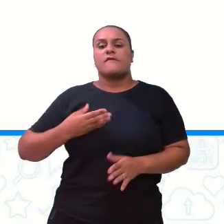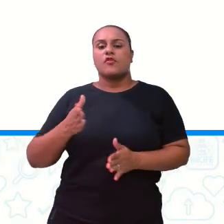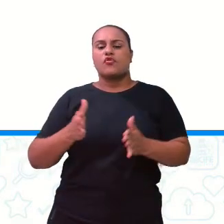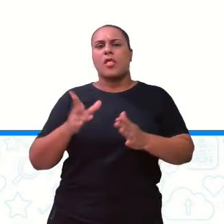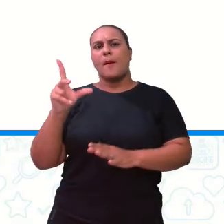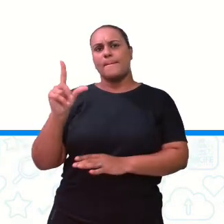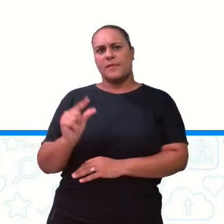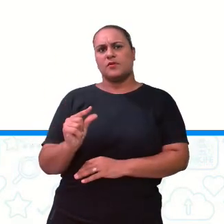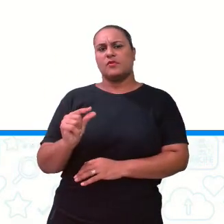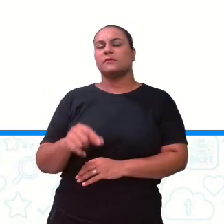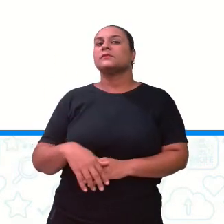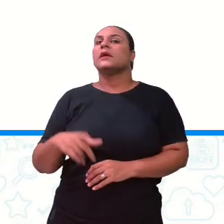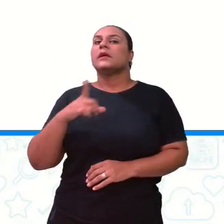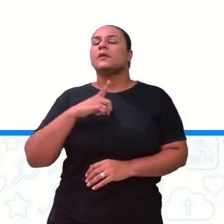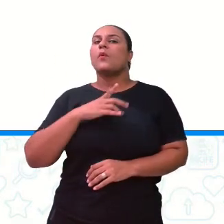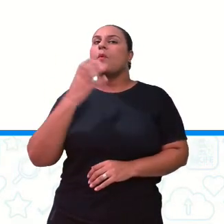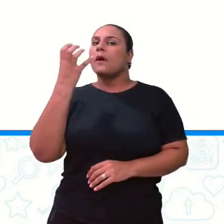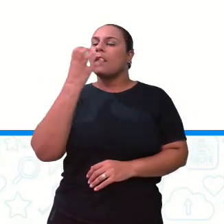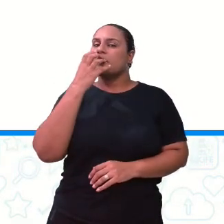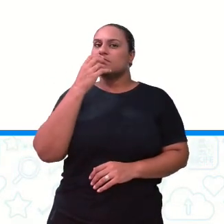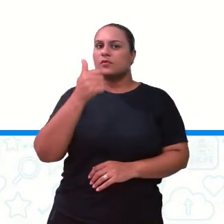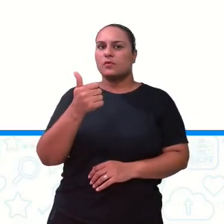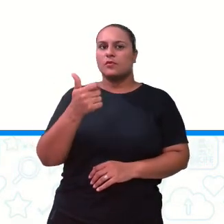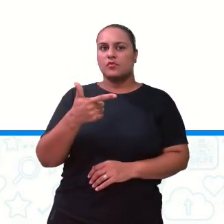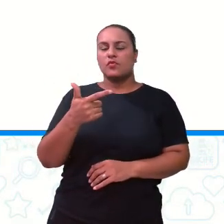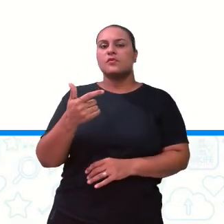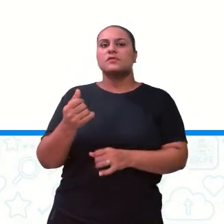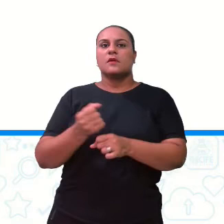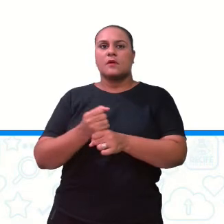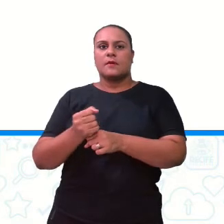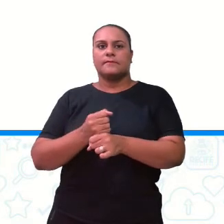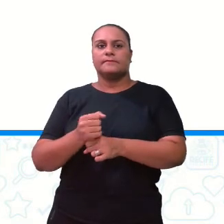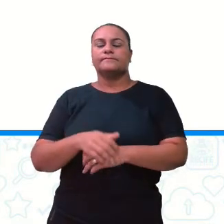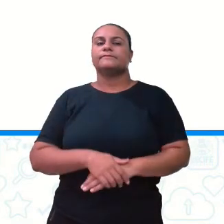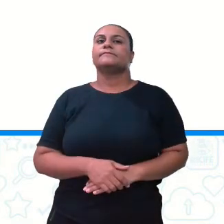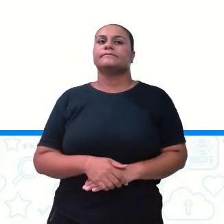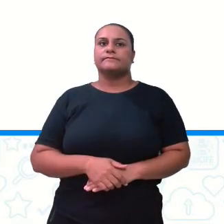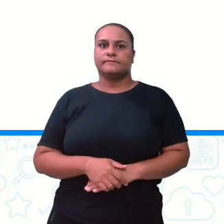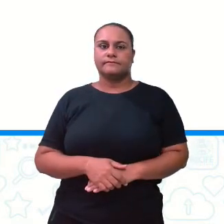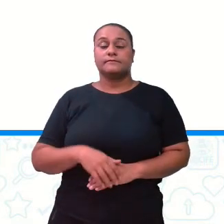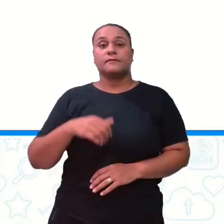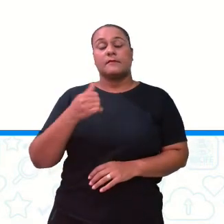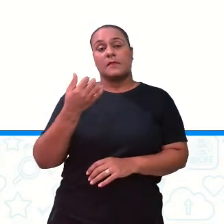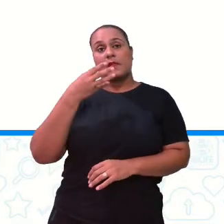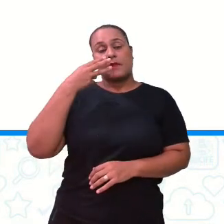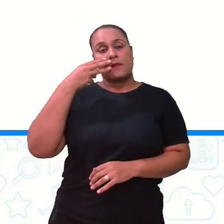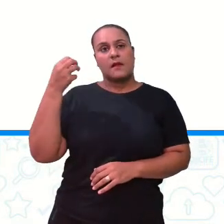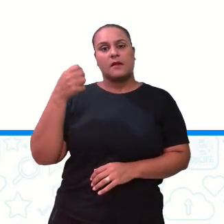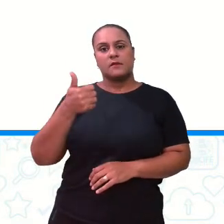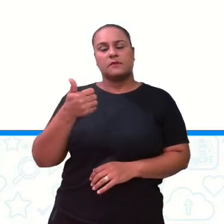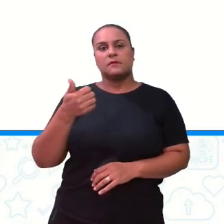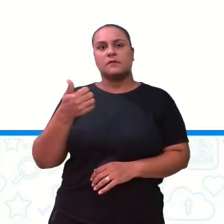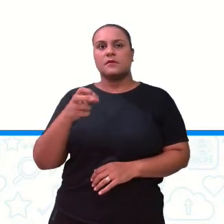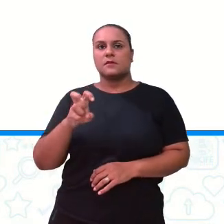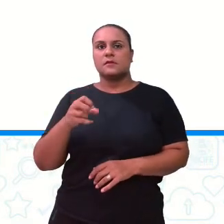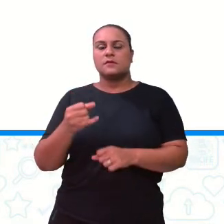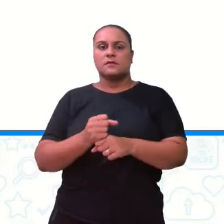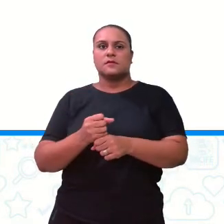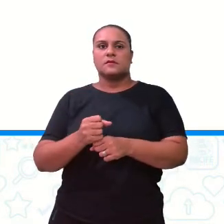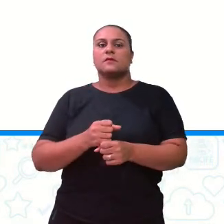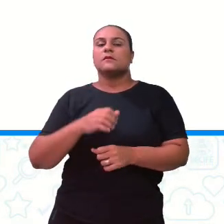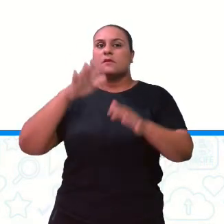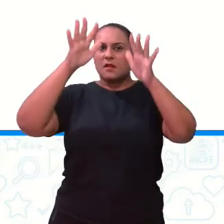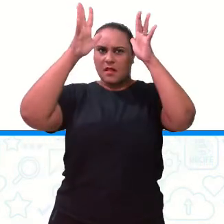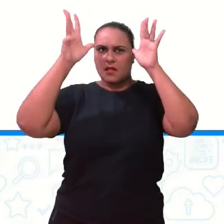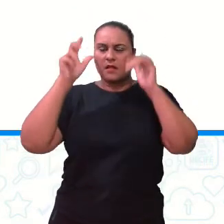tenho ali o cachorro com 12 anos, gato com 15 anos, leão com